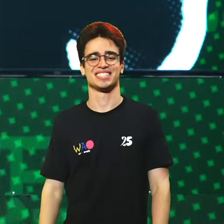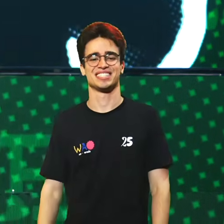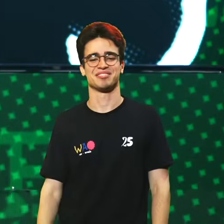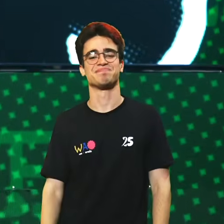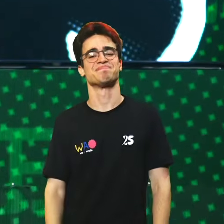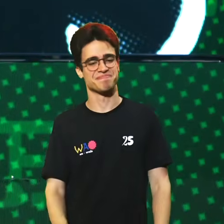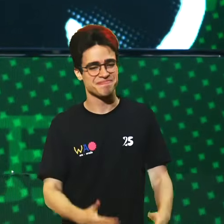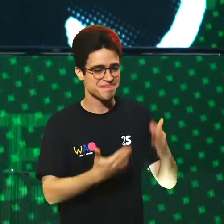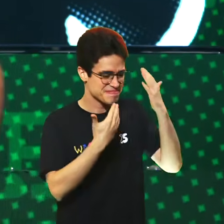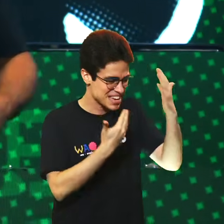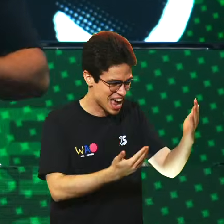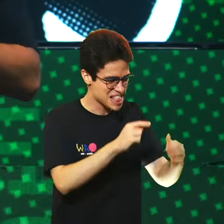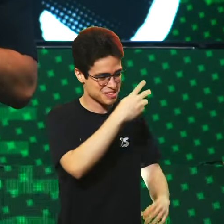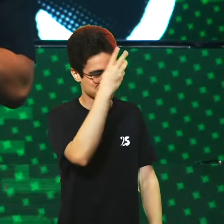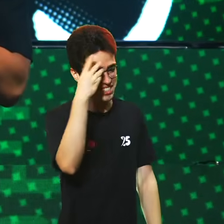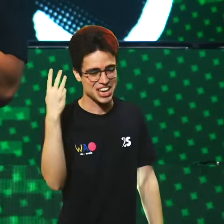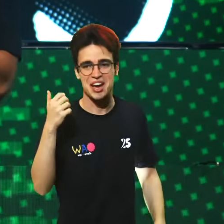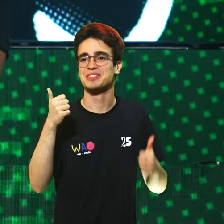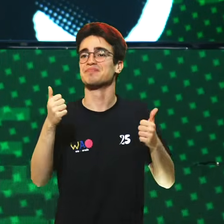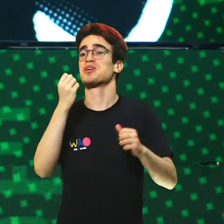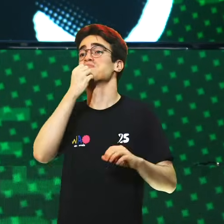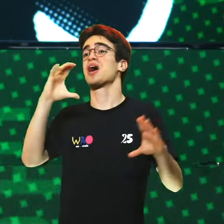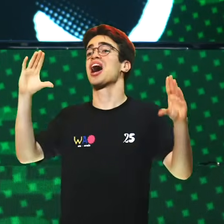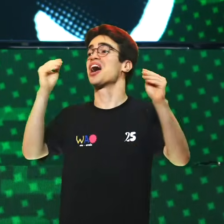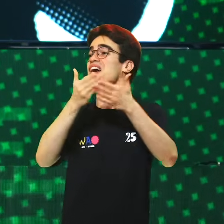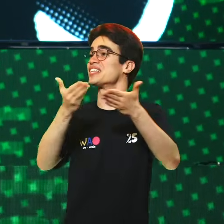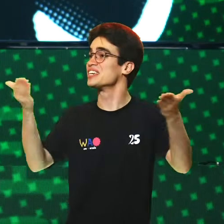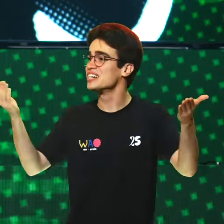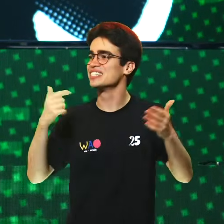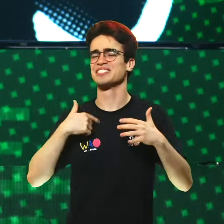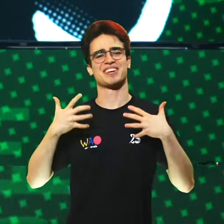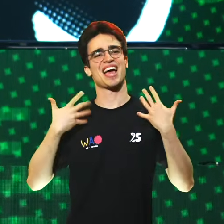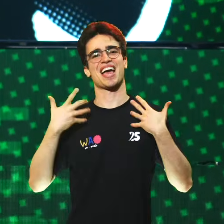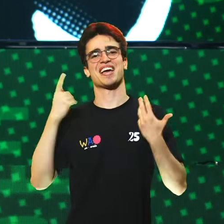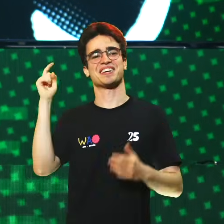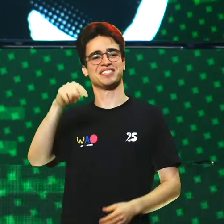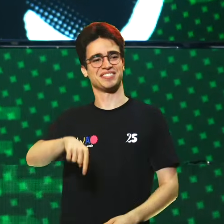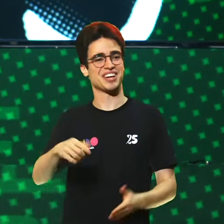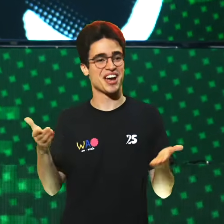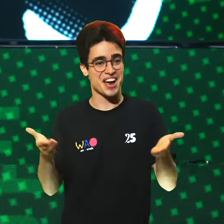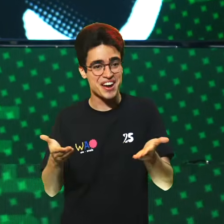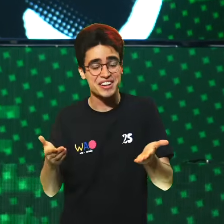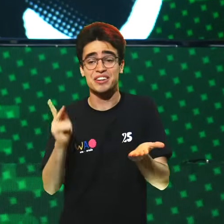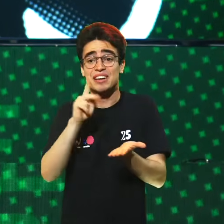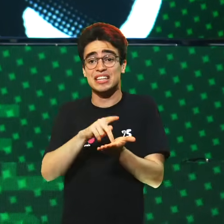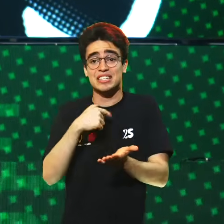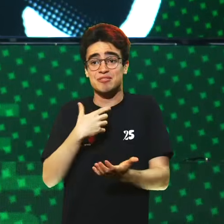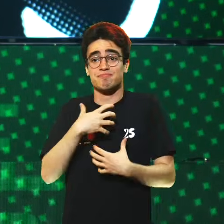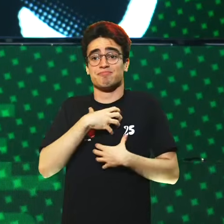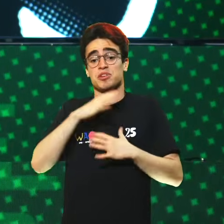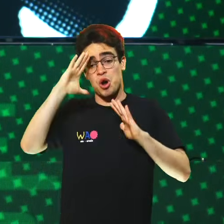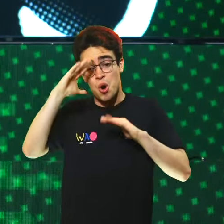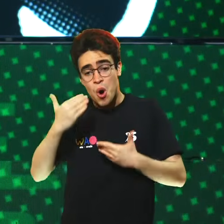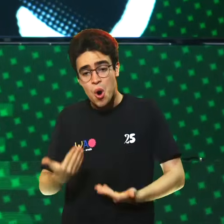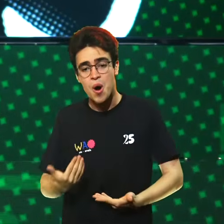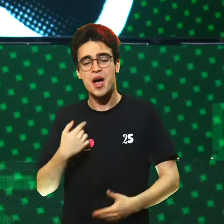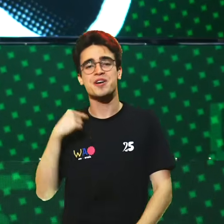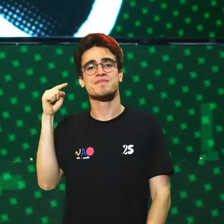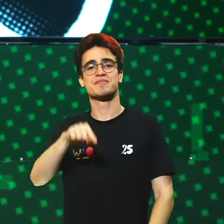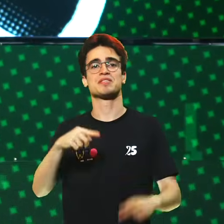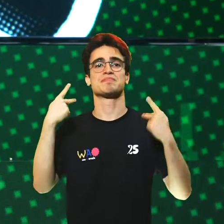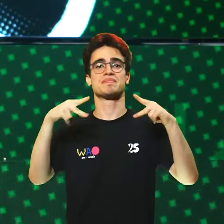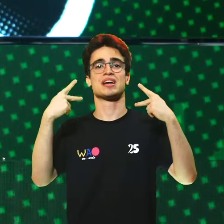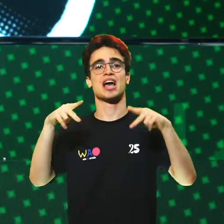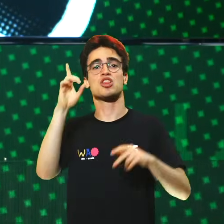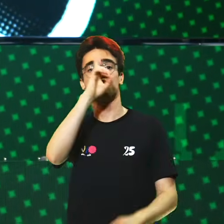Obrigado, Michel. Boa noite, gente. Que alegria estar aqui. Na verdade, é uma honra poder ministrar no domingo à